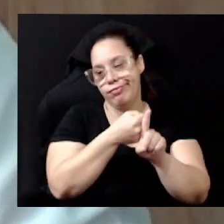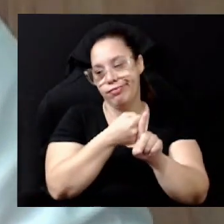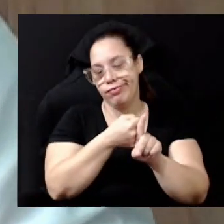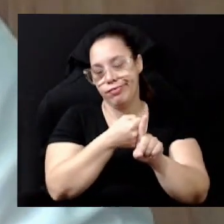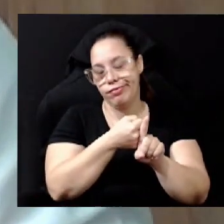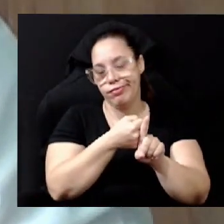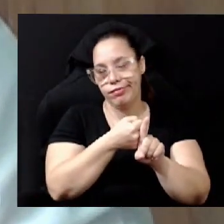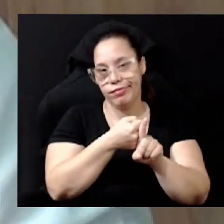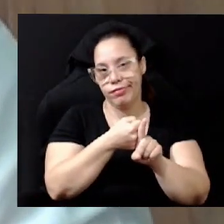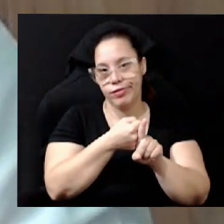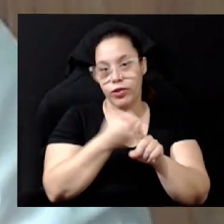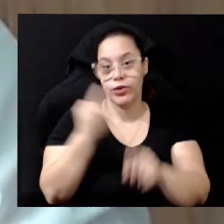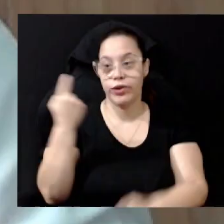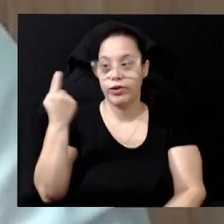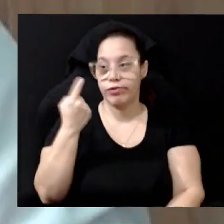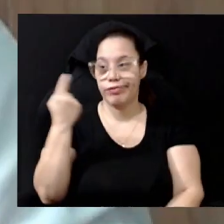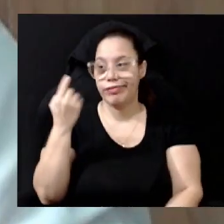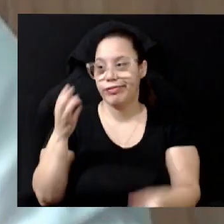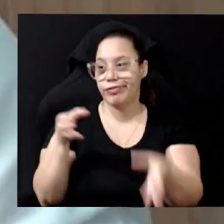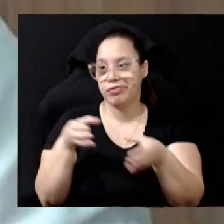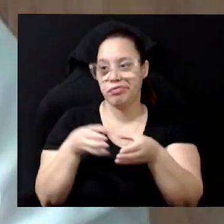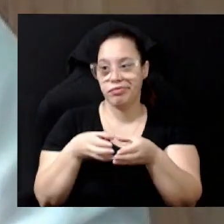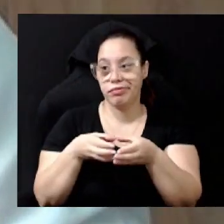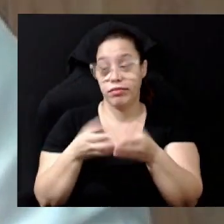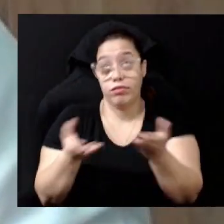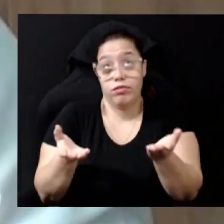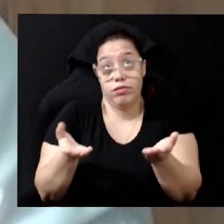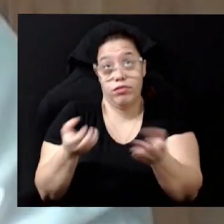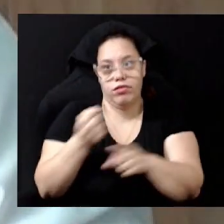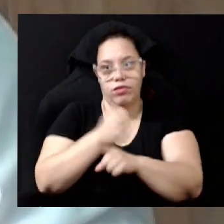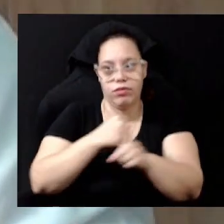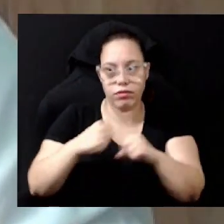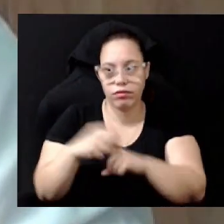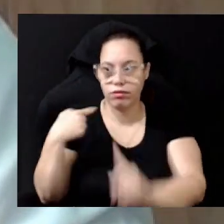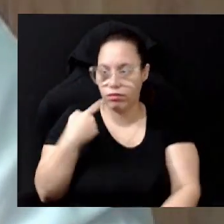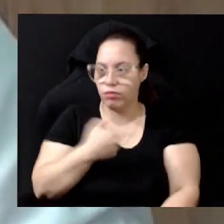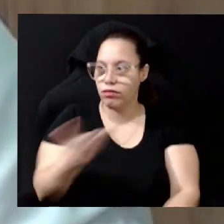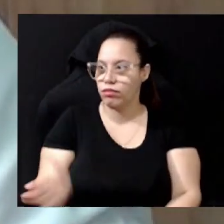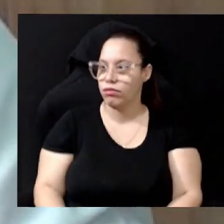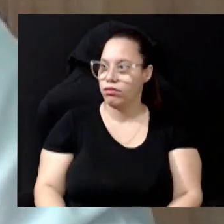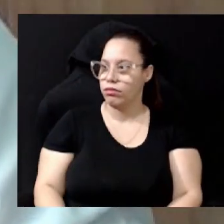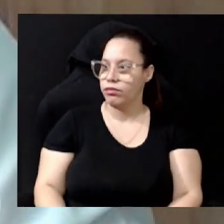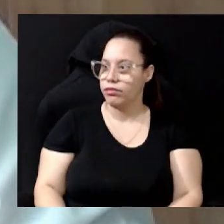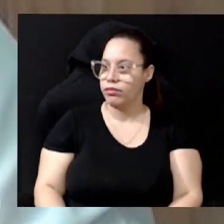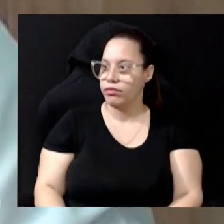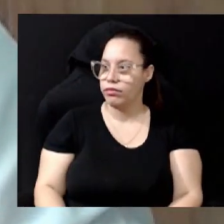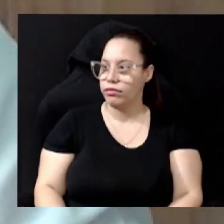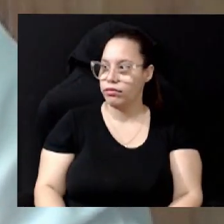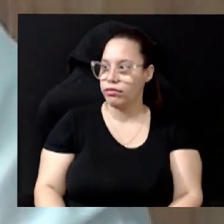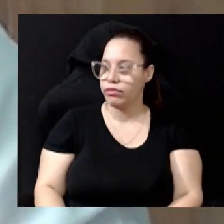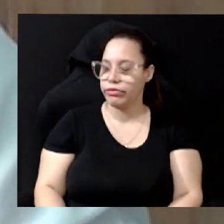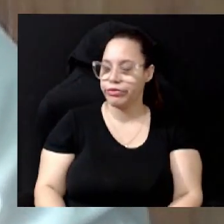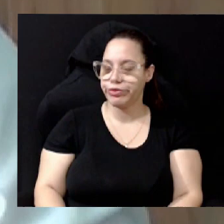impacta também no âmbito individual, né? Nós somos seres sociais. Então,